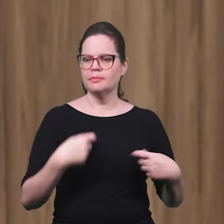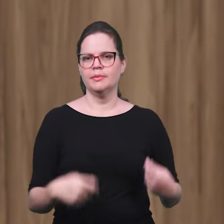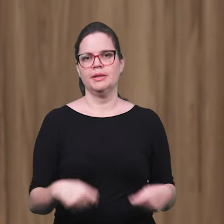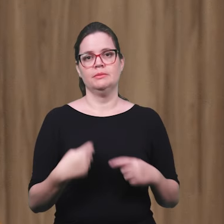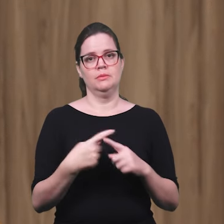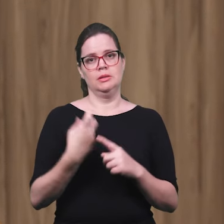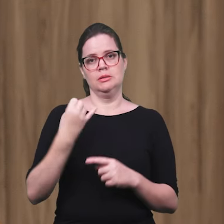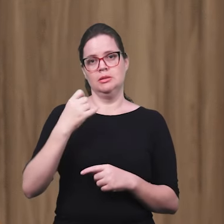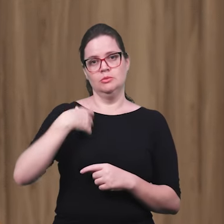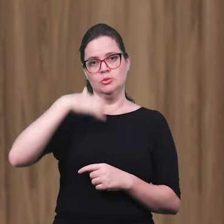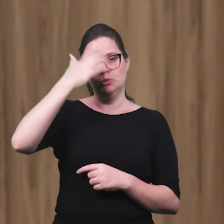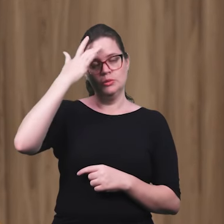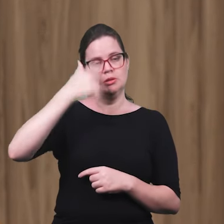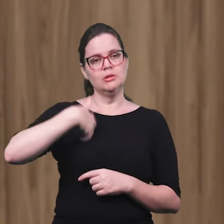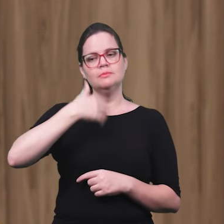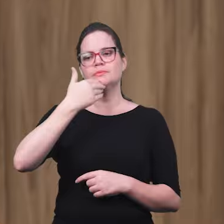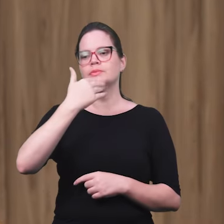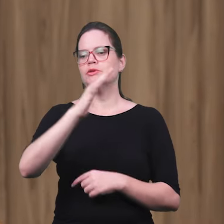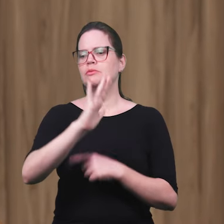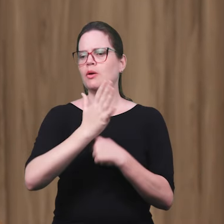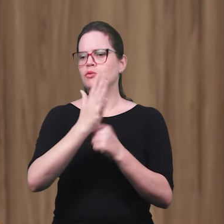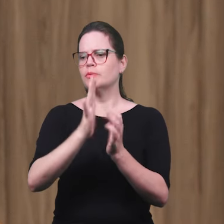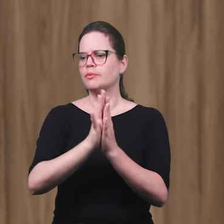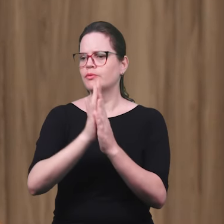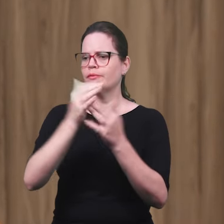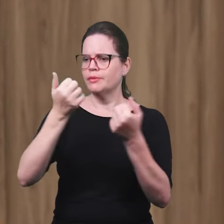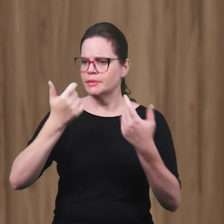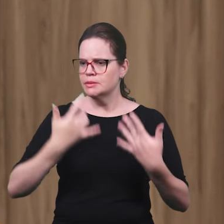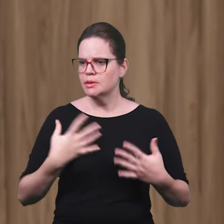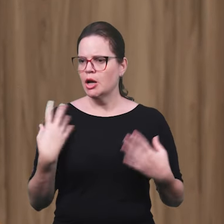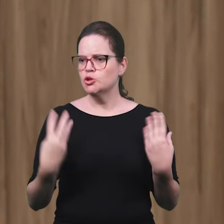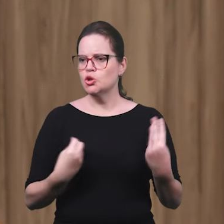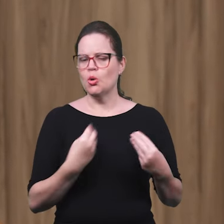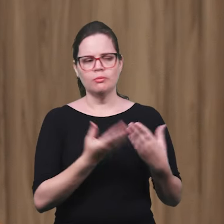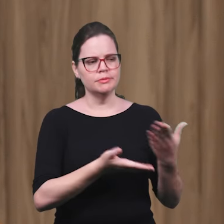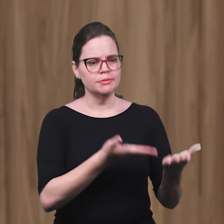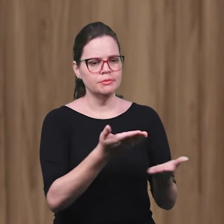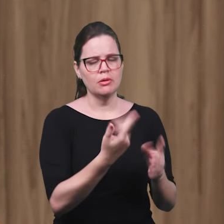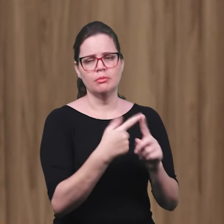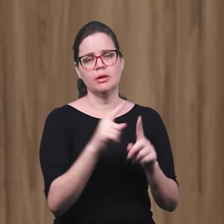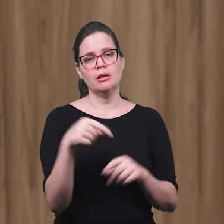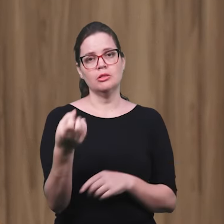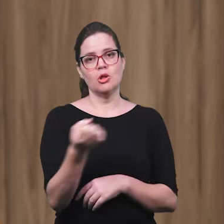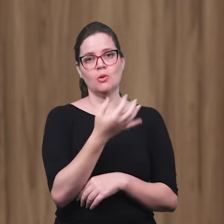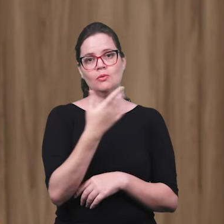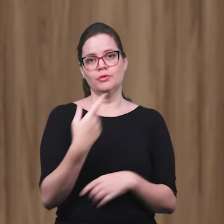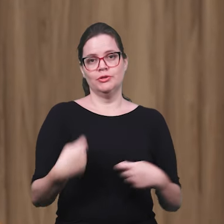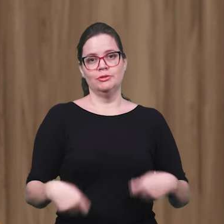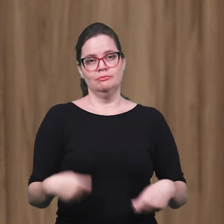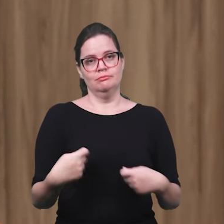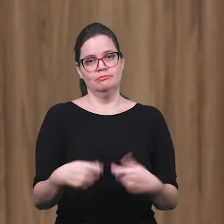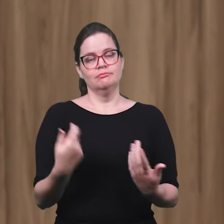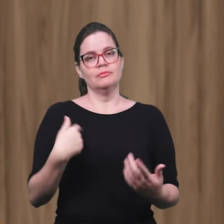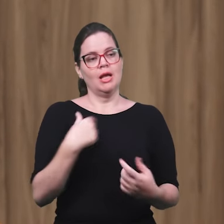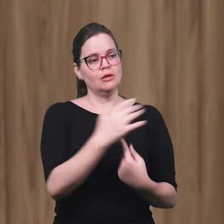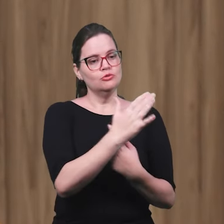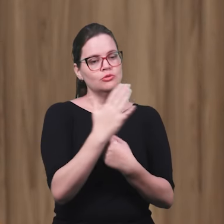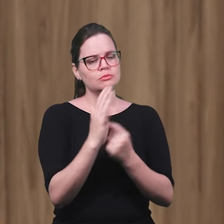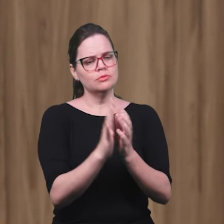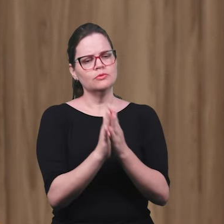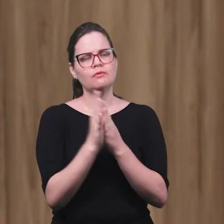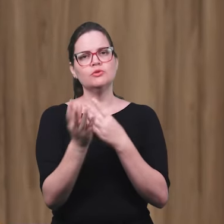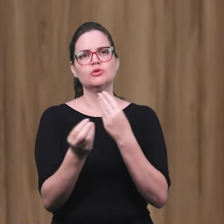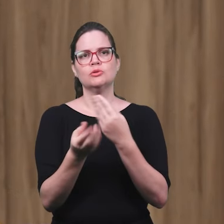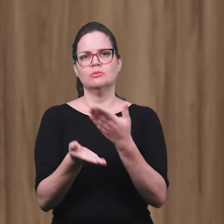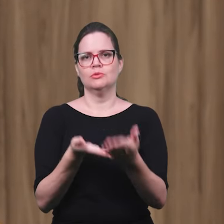aprender. Se a gente não souber, procurar ajuda, alguém que possa nos ajudar, porque realmente, como é tudo novo, a gente precisa de ter uma ajuda